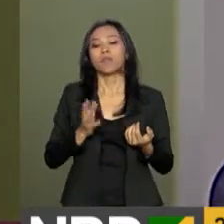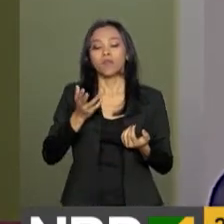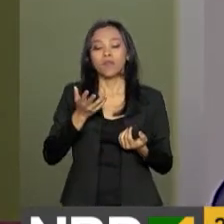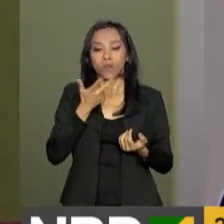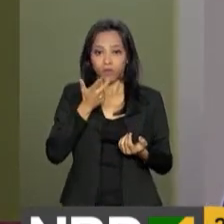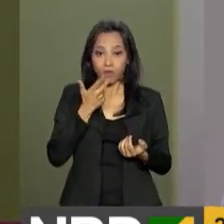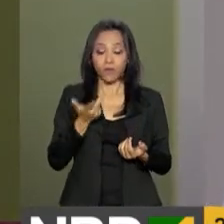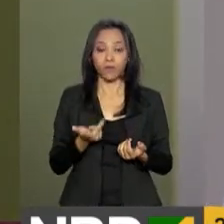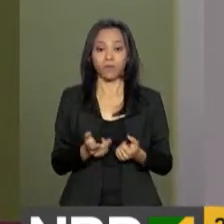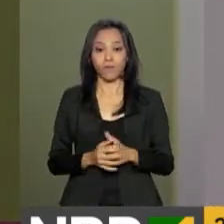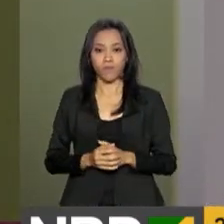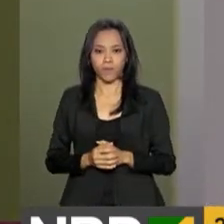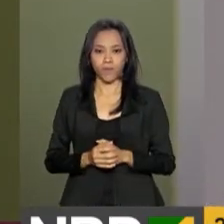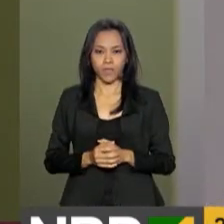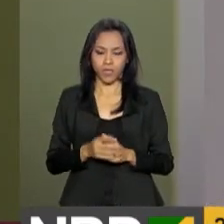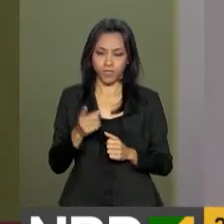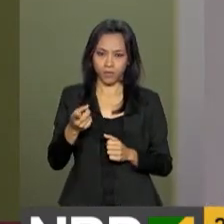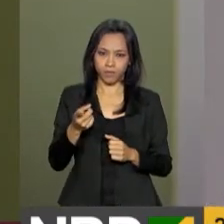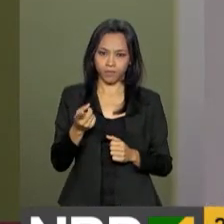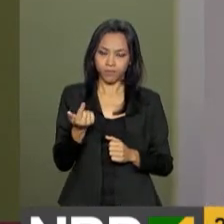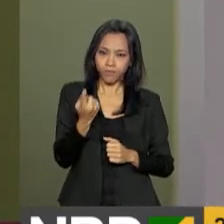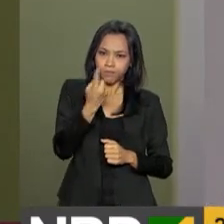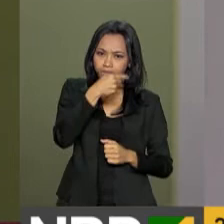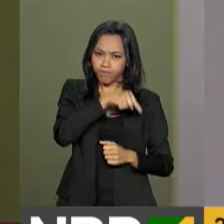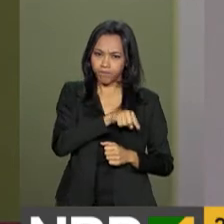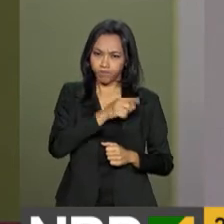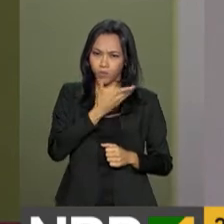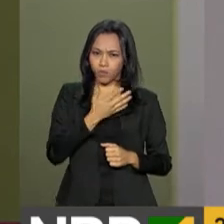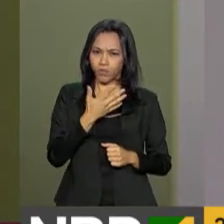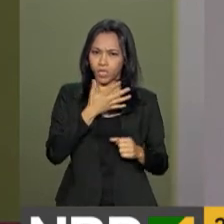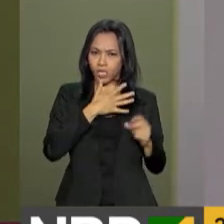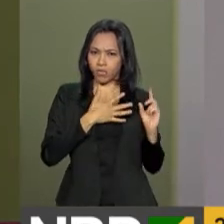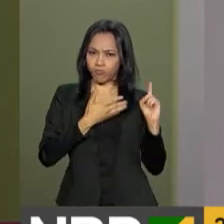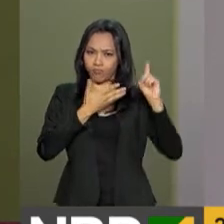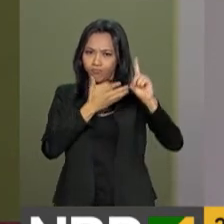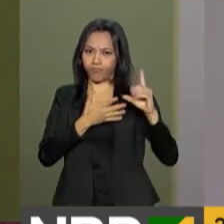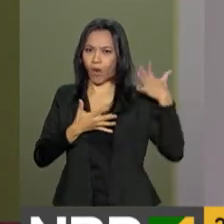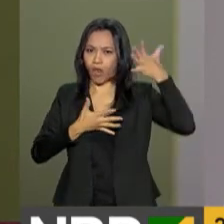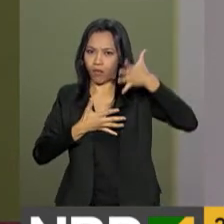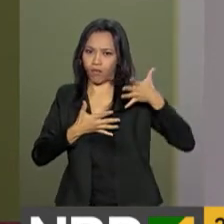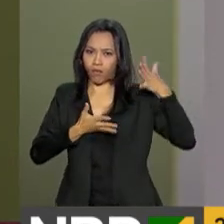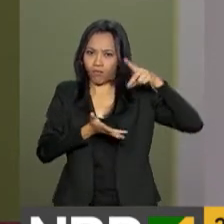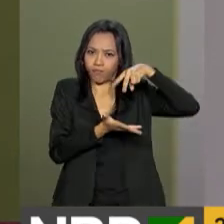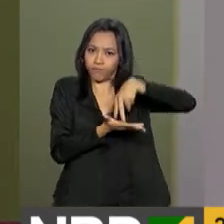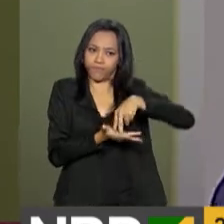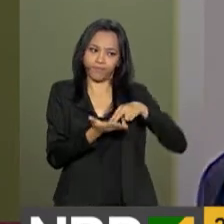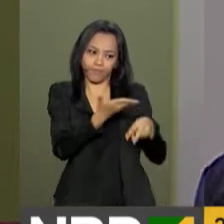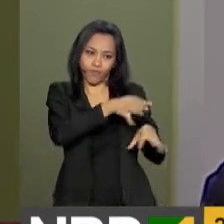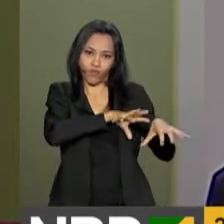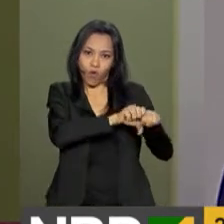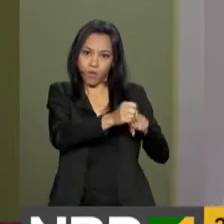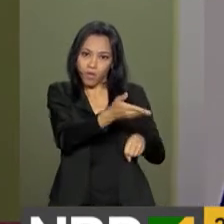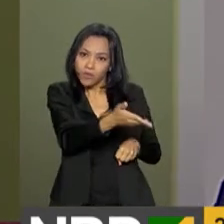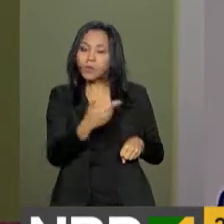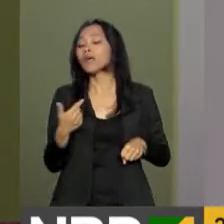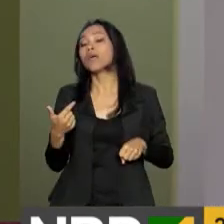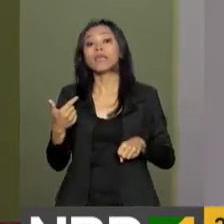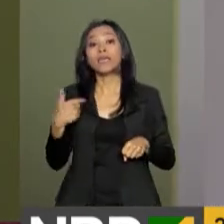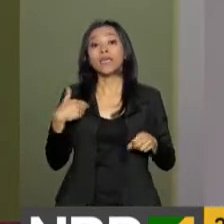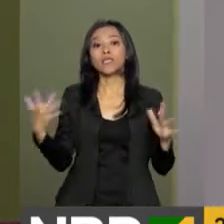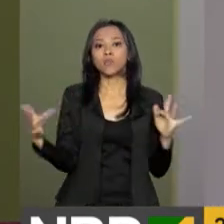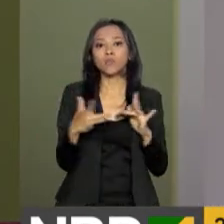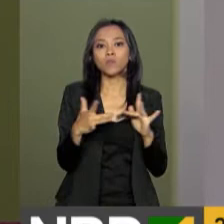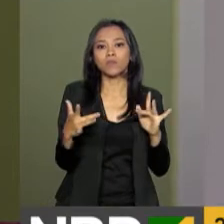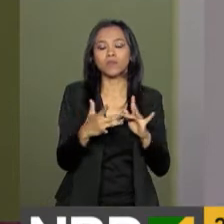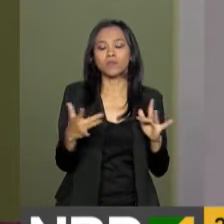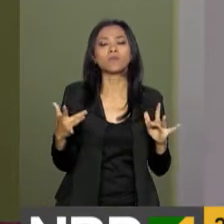o ilustre morador formando né é esta interação com a